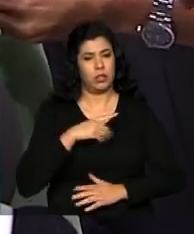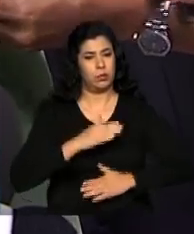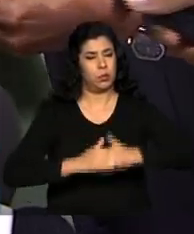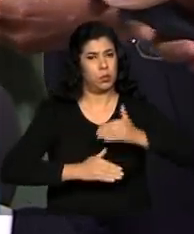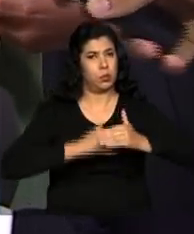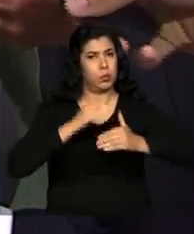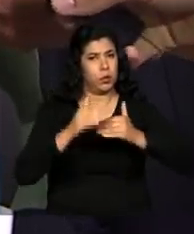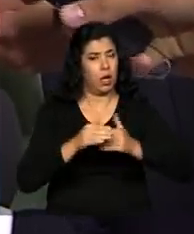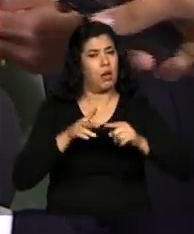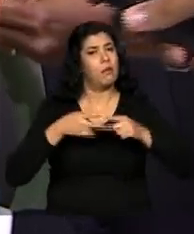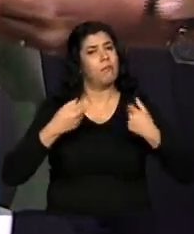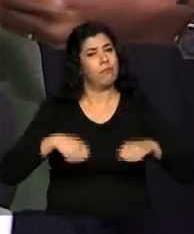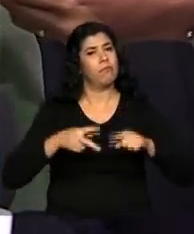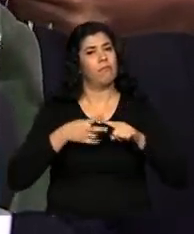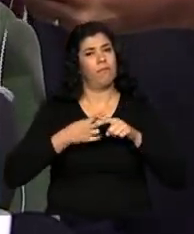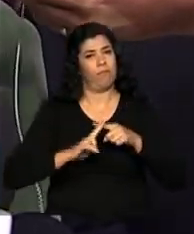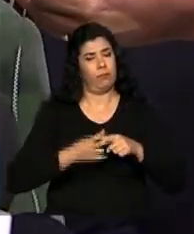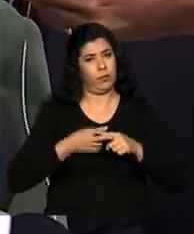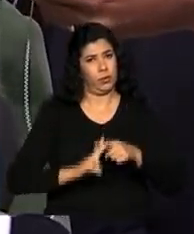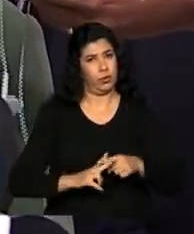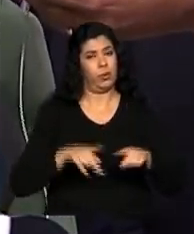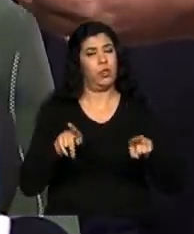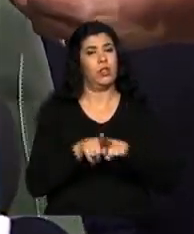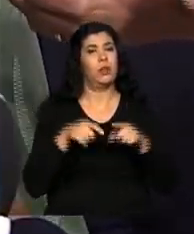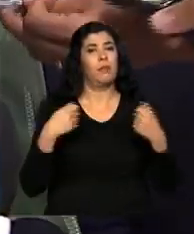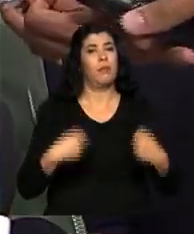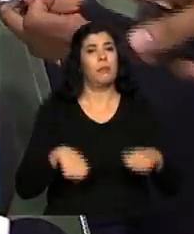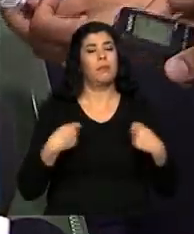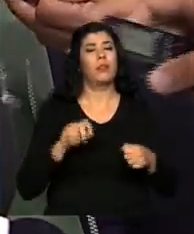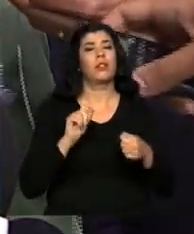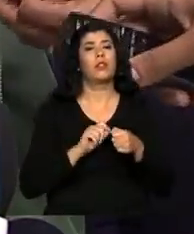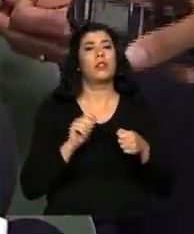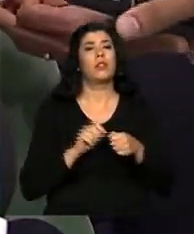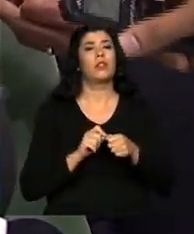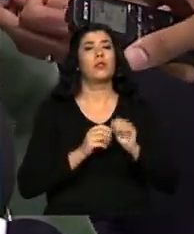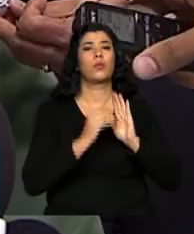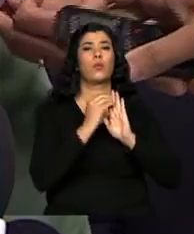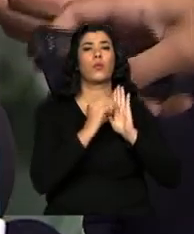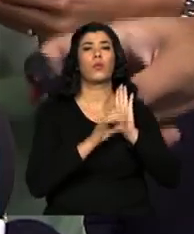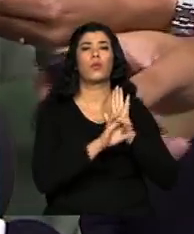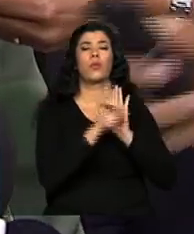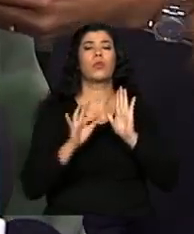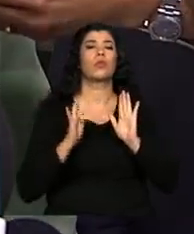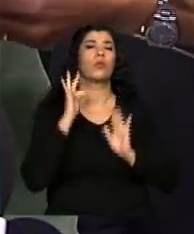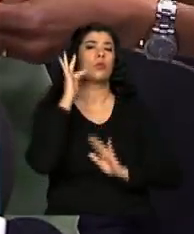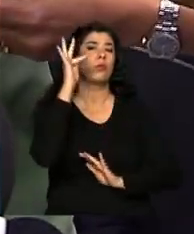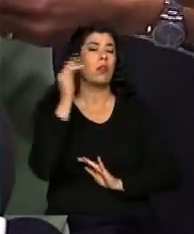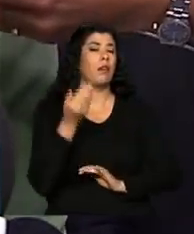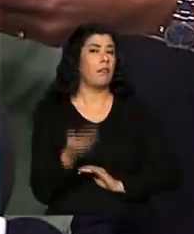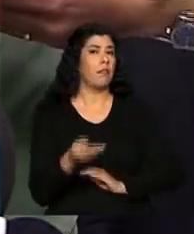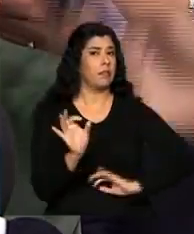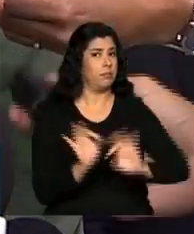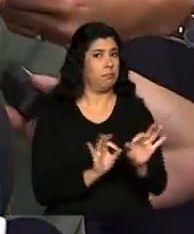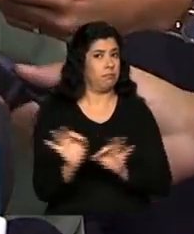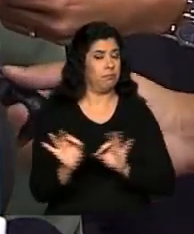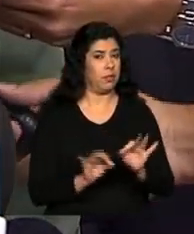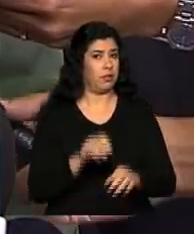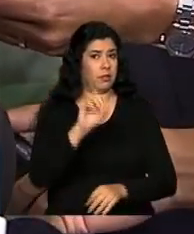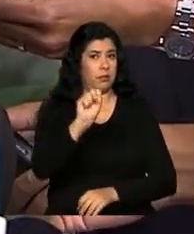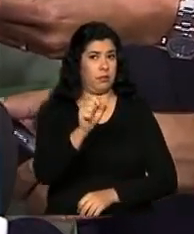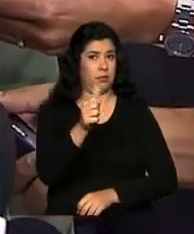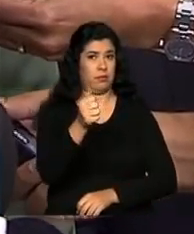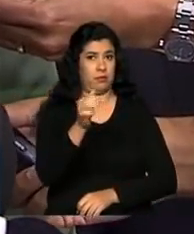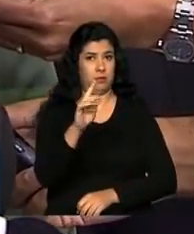ajuste, nós tenhamos também uma agenda de futuro. Esse plano safra, ele